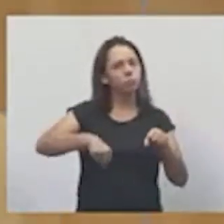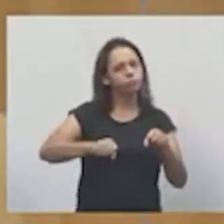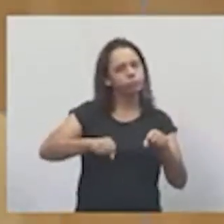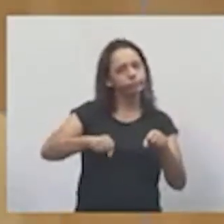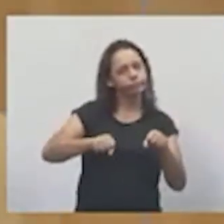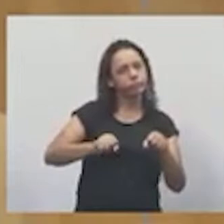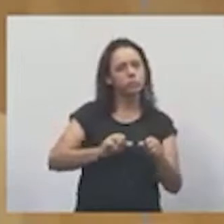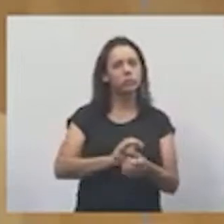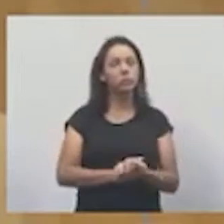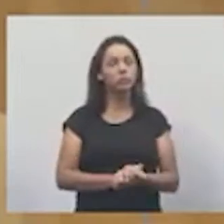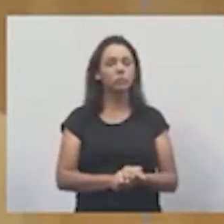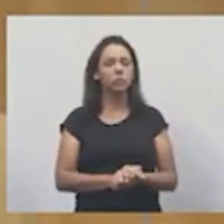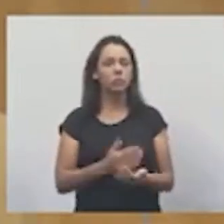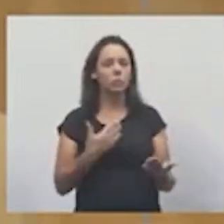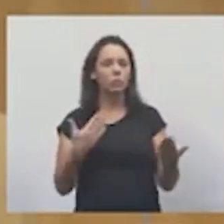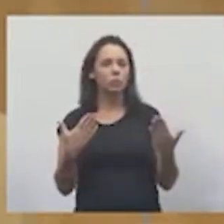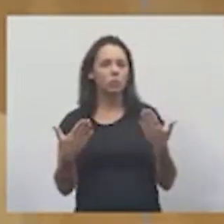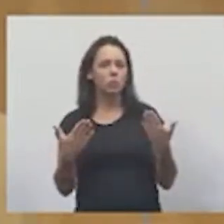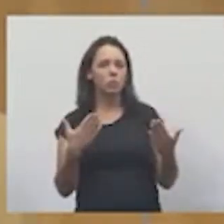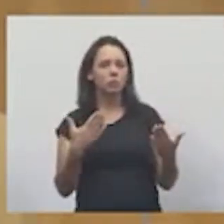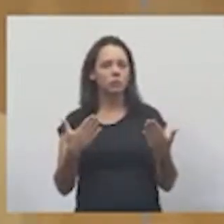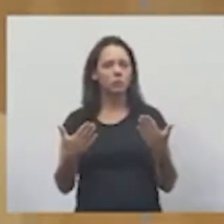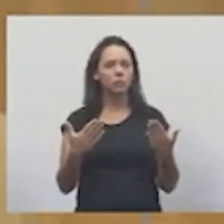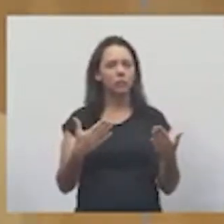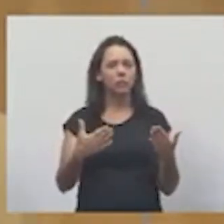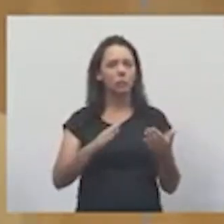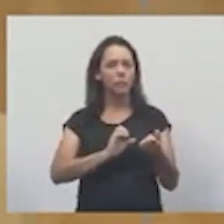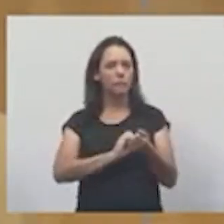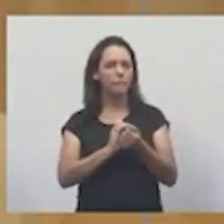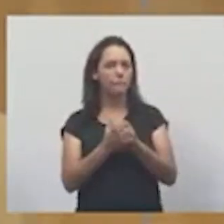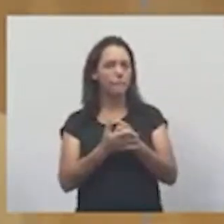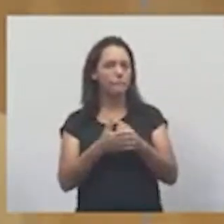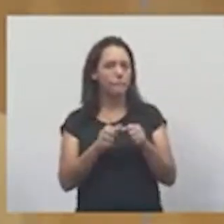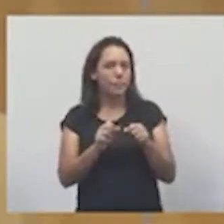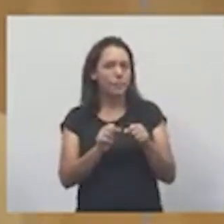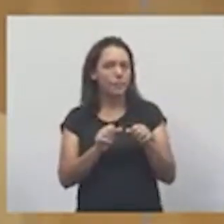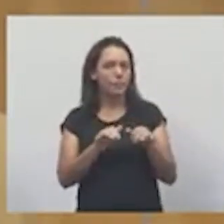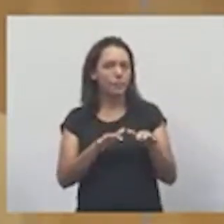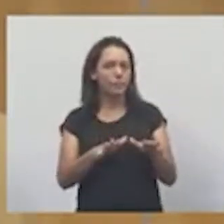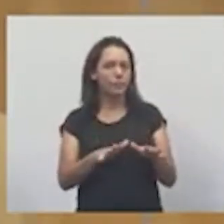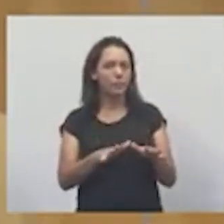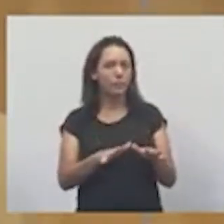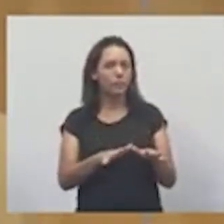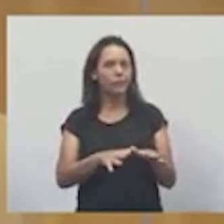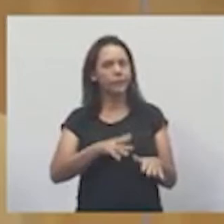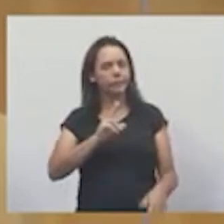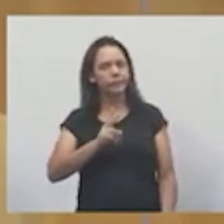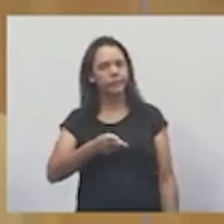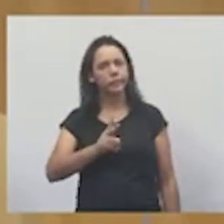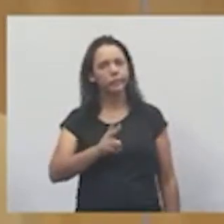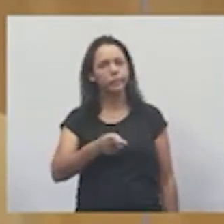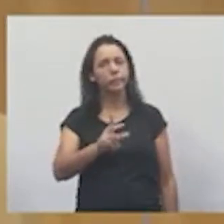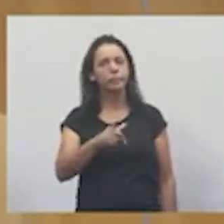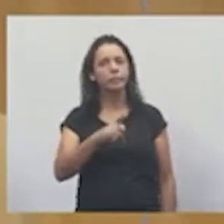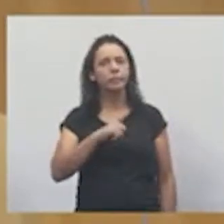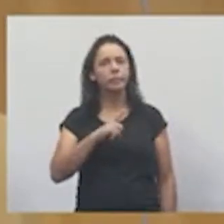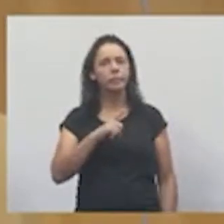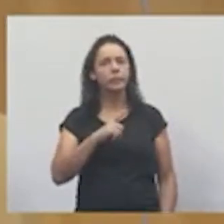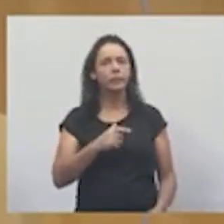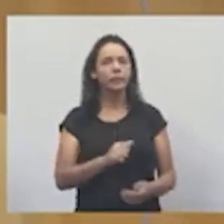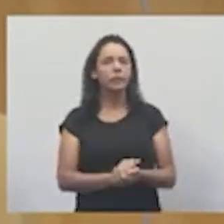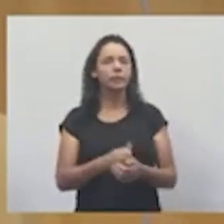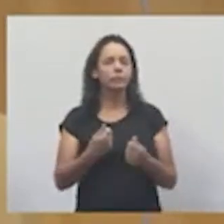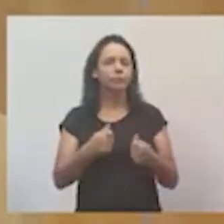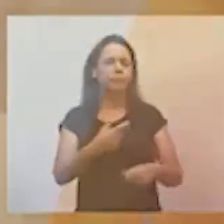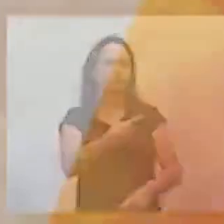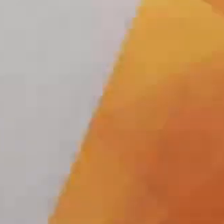índice, compara-se a uma pandemia que se repete há décadas e cuja vacina é respeitar as leis e